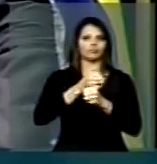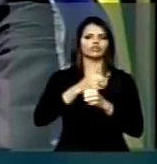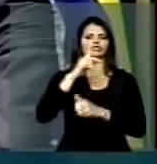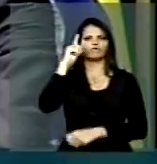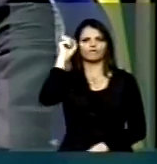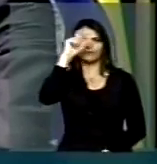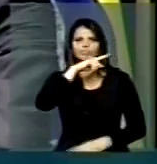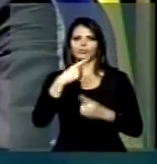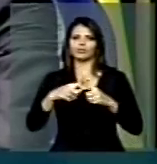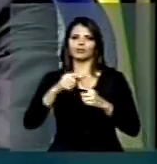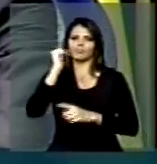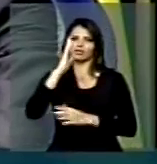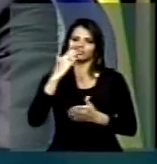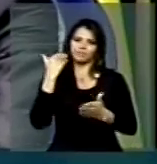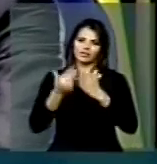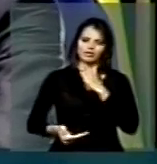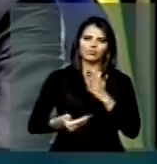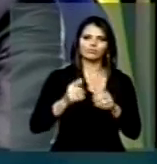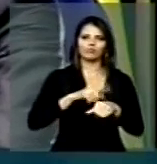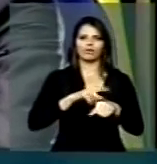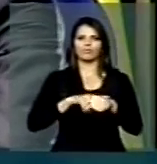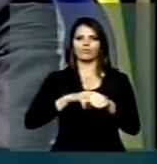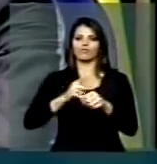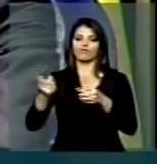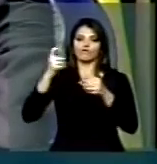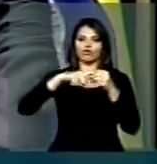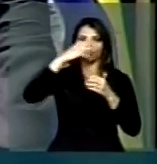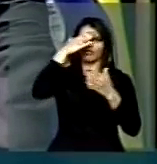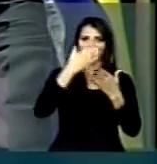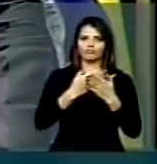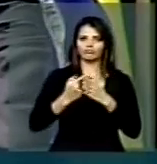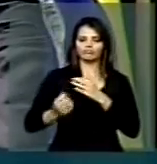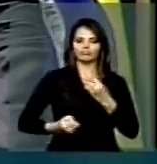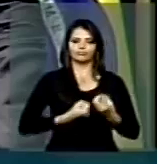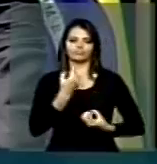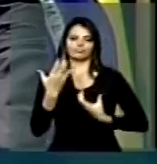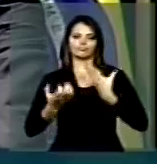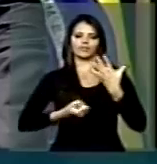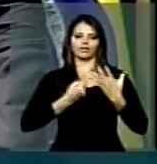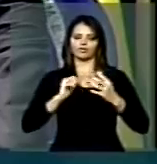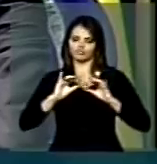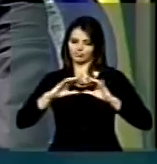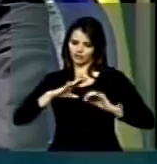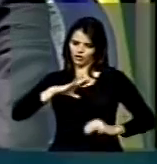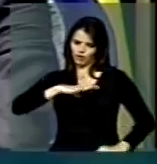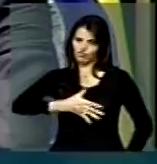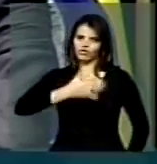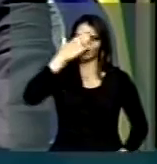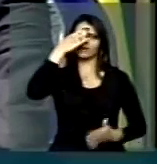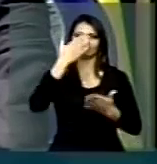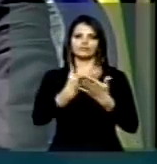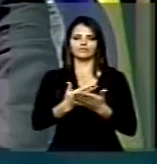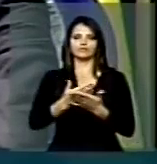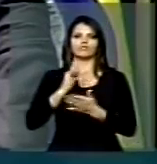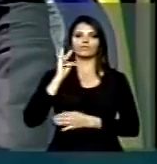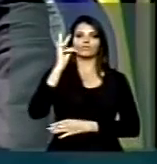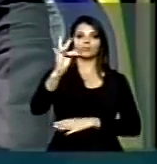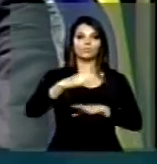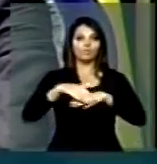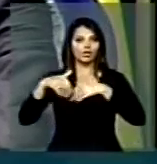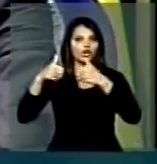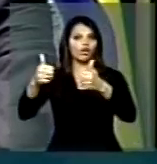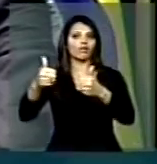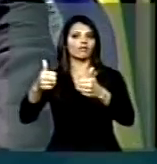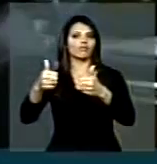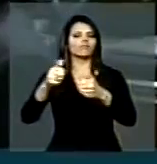o tempo perdido, reconquistar a confiança e reanimar o entusiasmo de sua gente no futuro melhor. Mas este futuro melhor